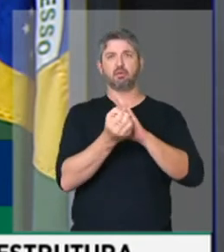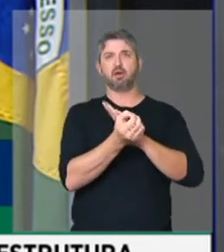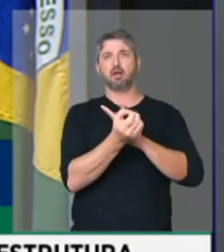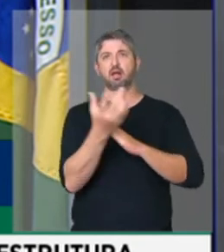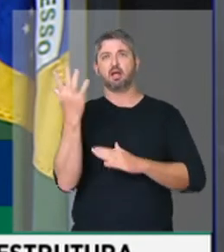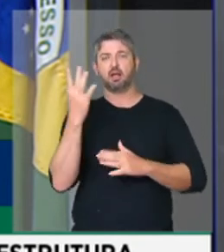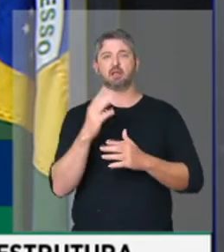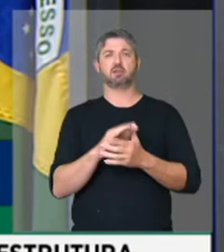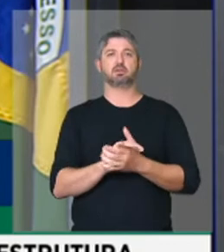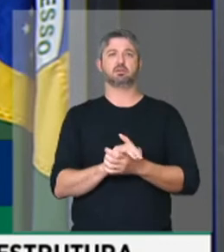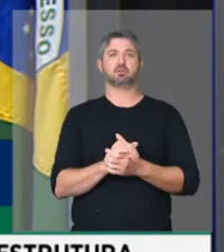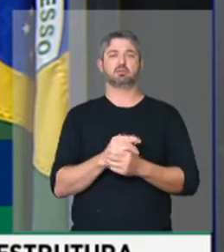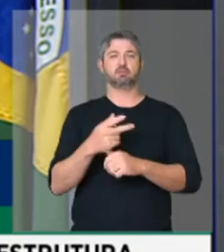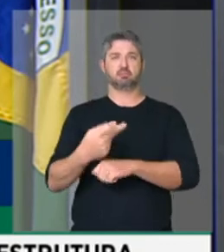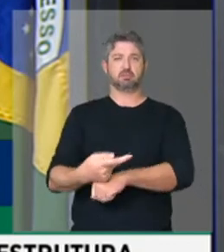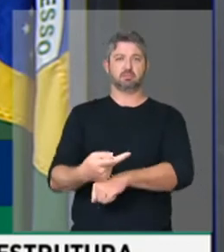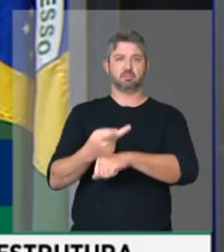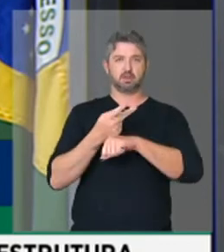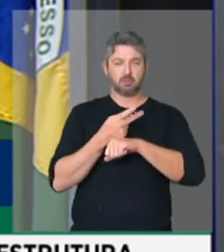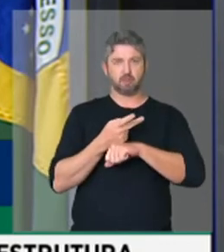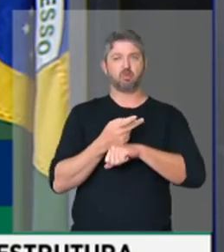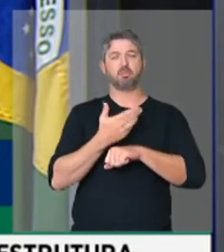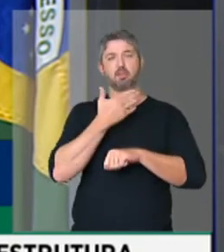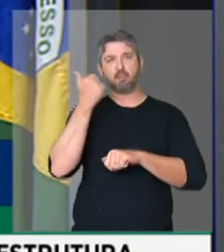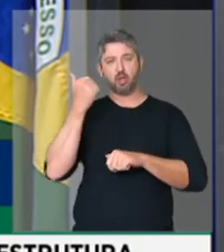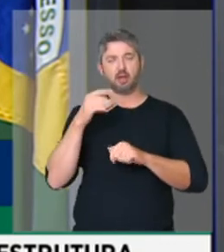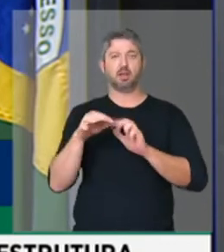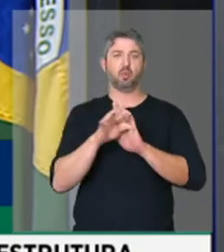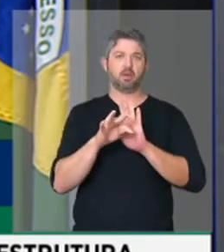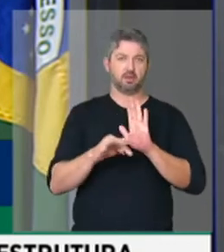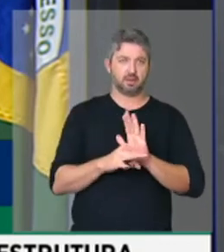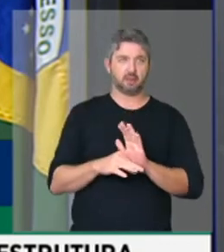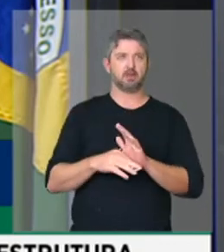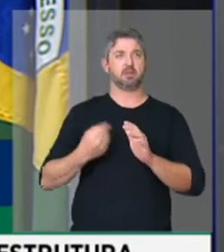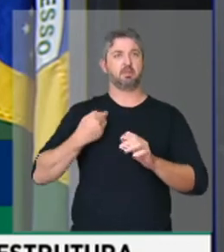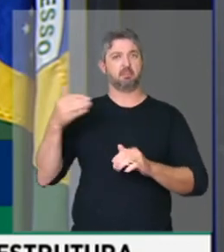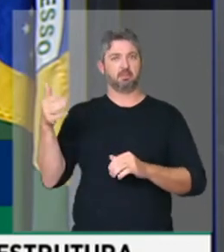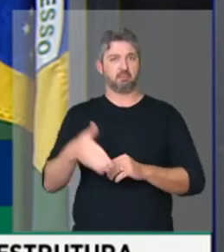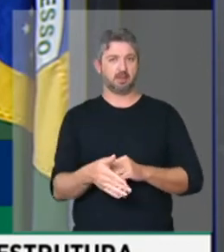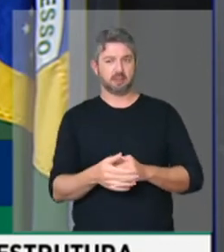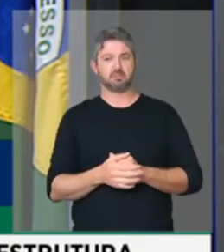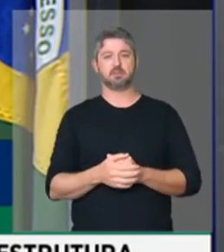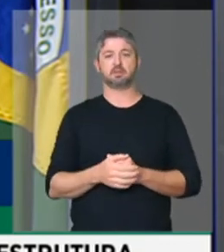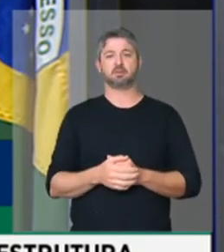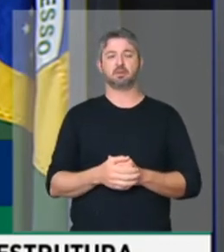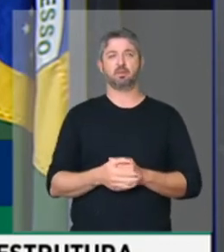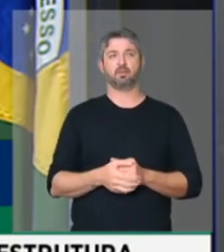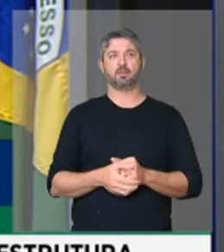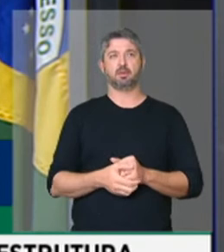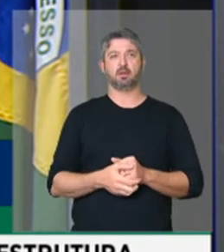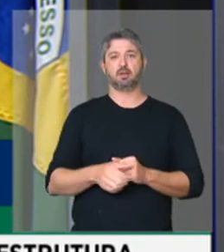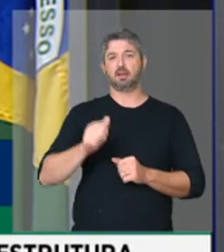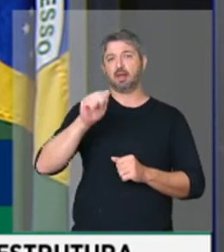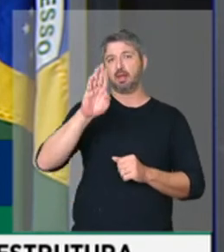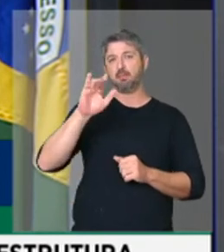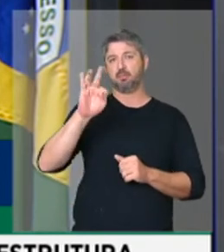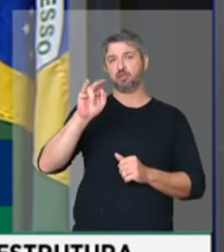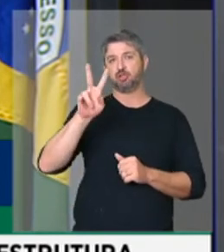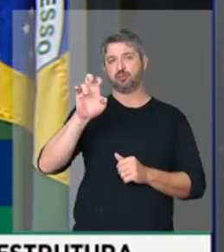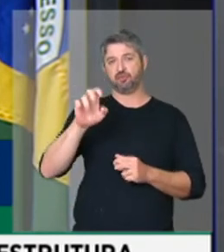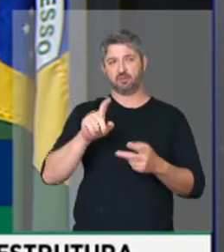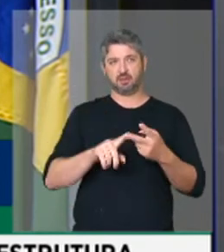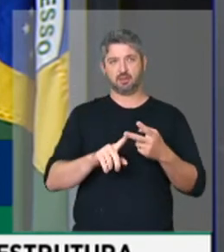que nos procuraram com propostas de aperfeiçoamento, participação. Menciono, entre outras, a ABDIB,